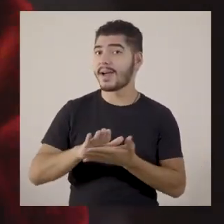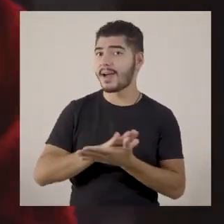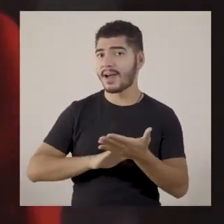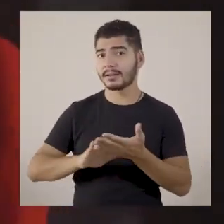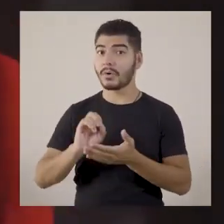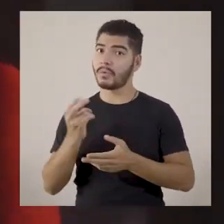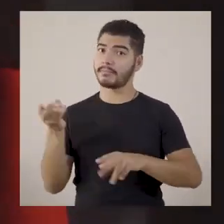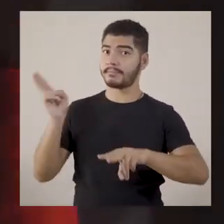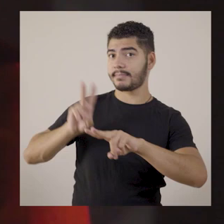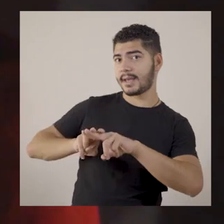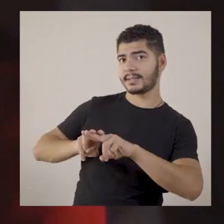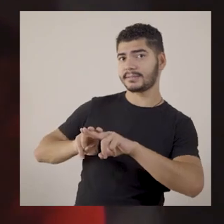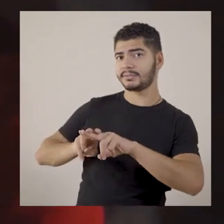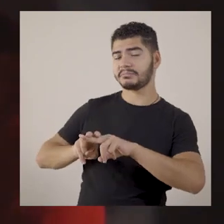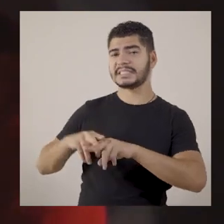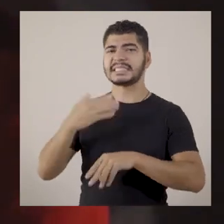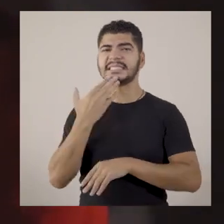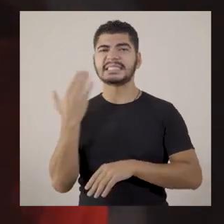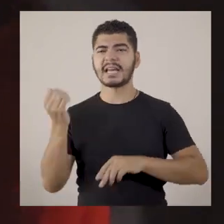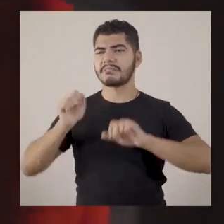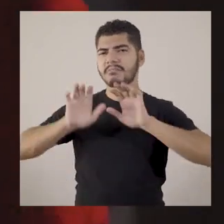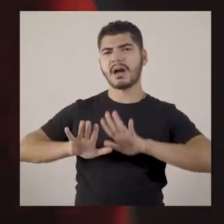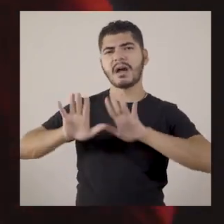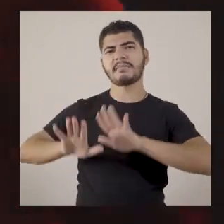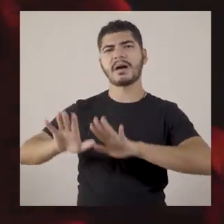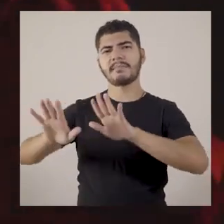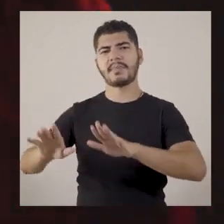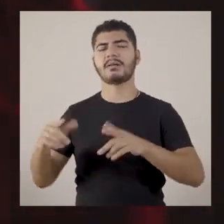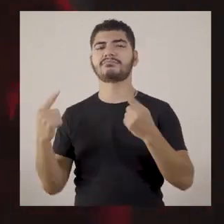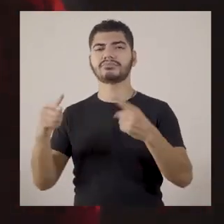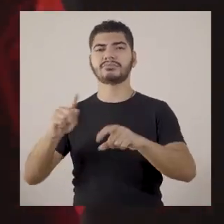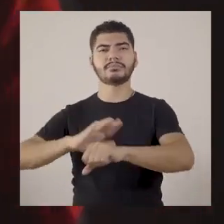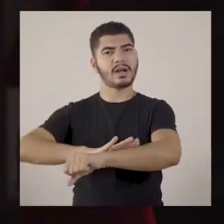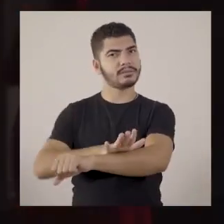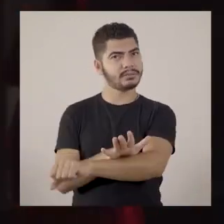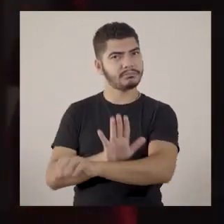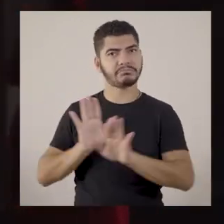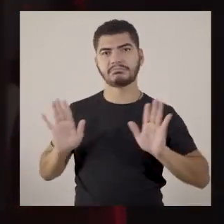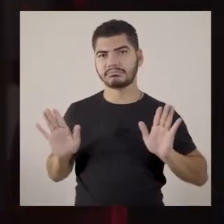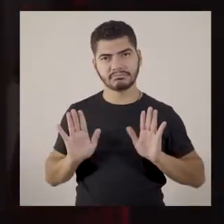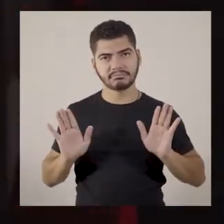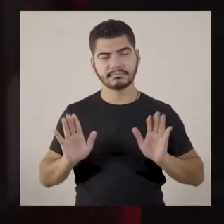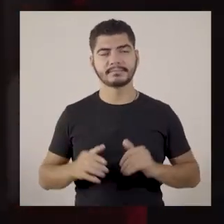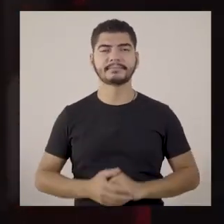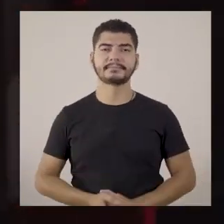e presos, né? Sem nenhum tipo de manifestação racista.